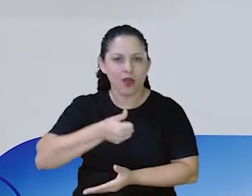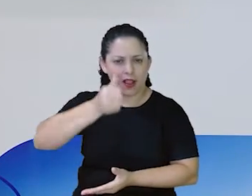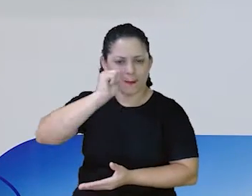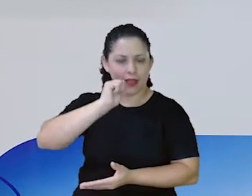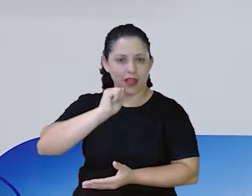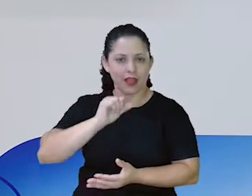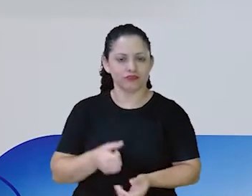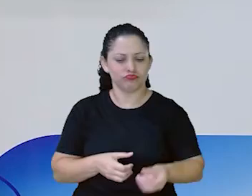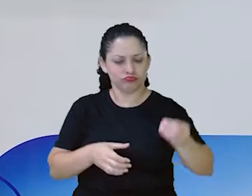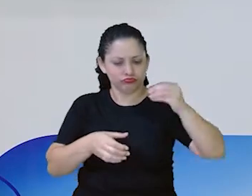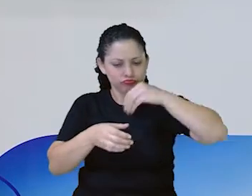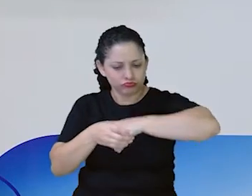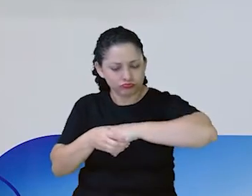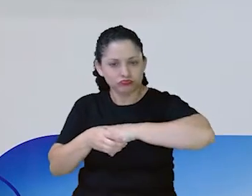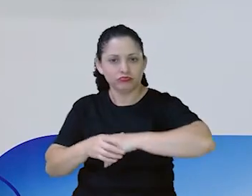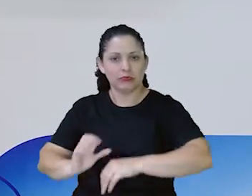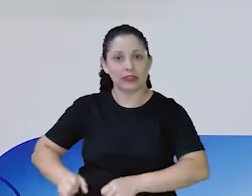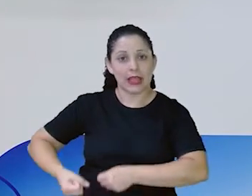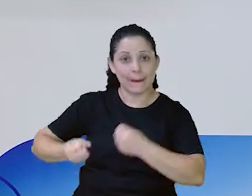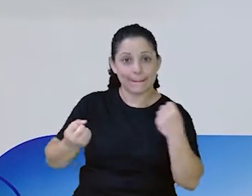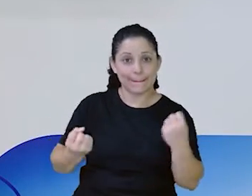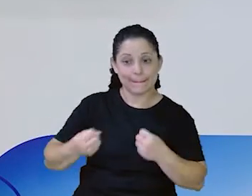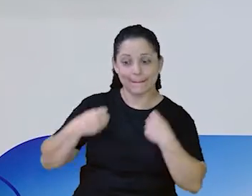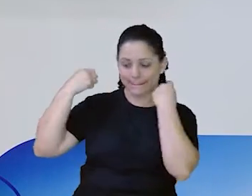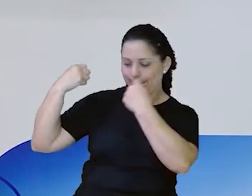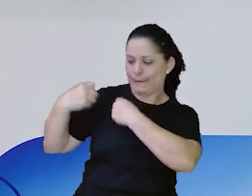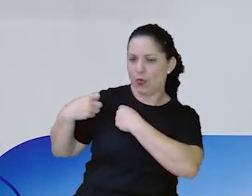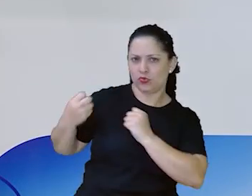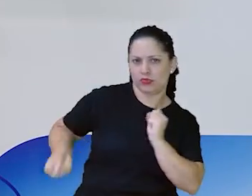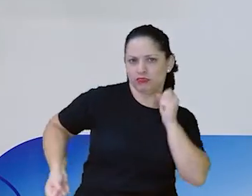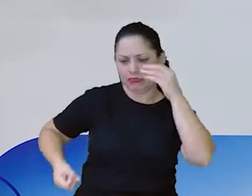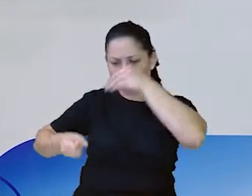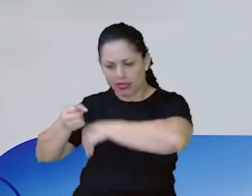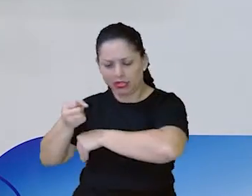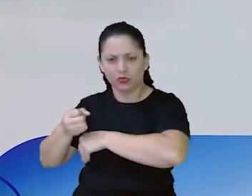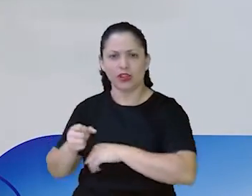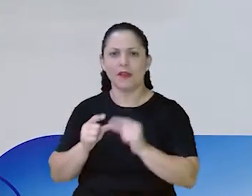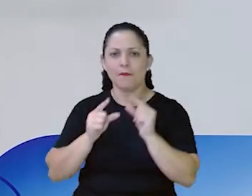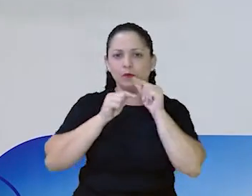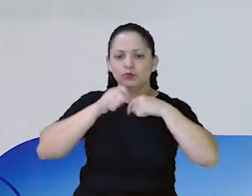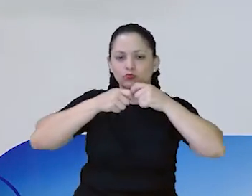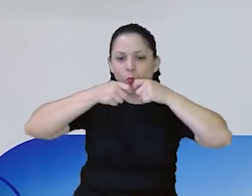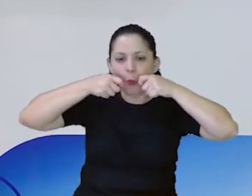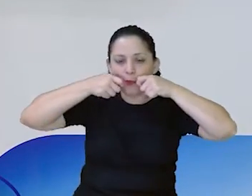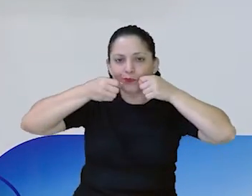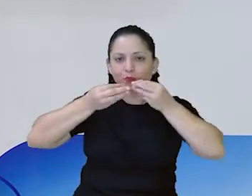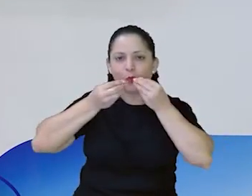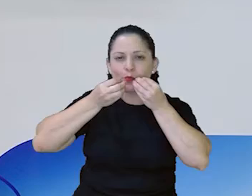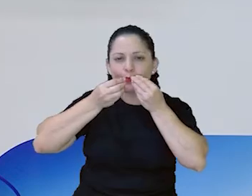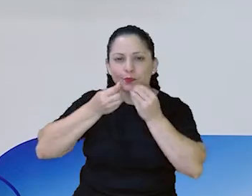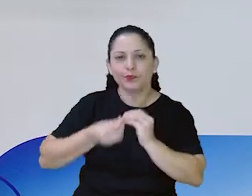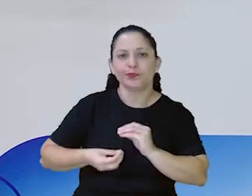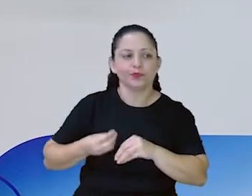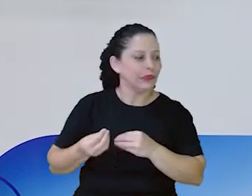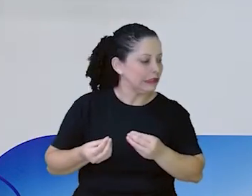guarda na sacola, acabou, consumiu um bombom, pega o plástico, não tem onde jogar ali naquele momento, guarda na sacolinha,